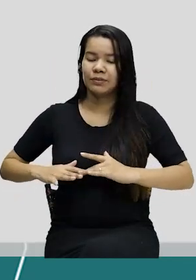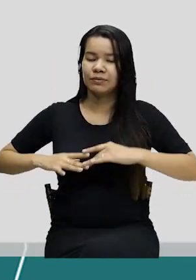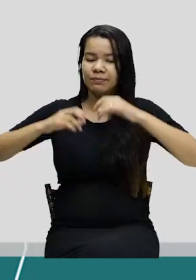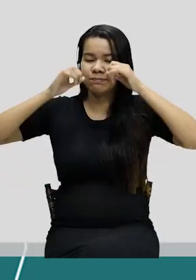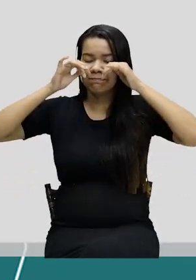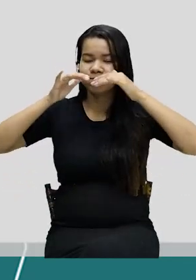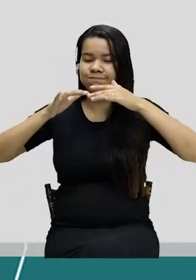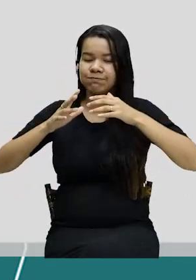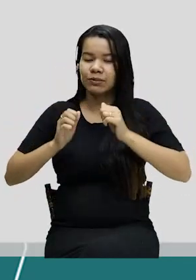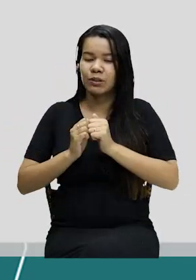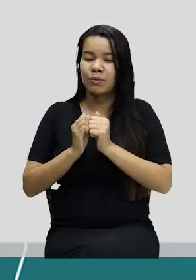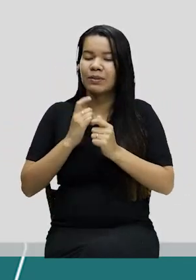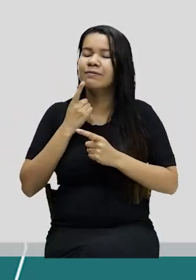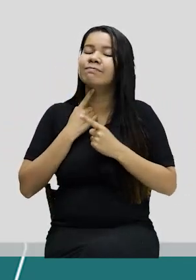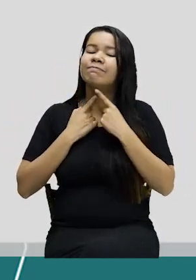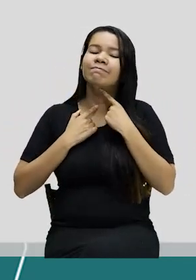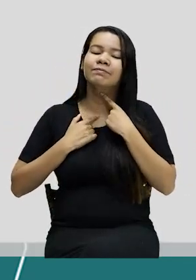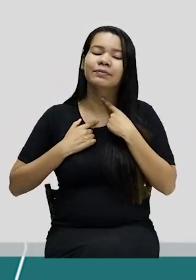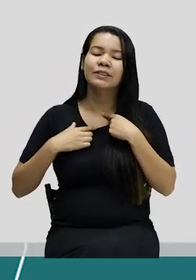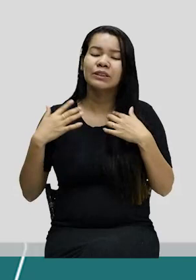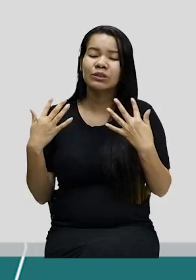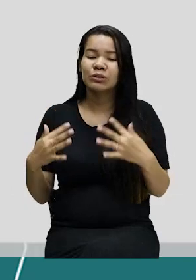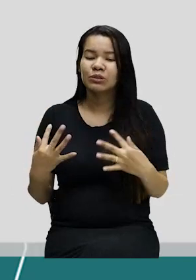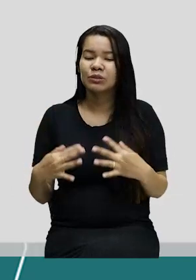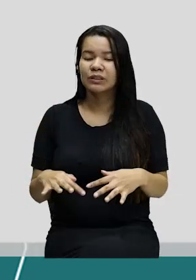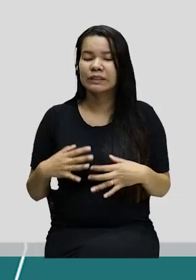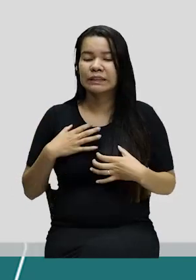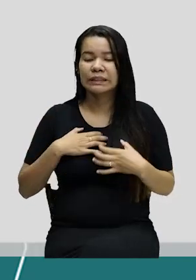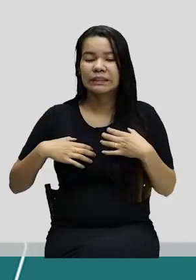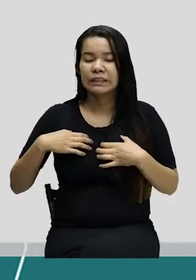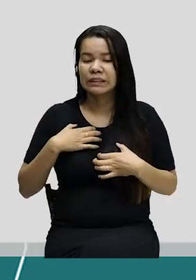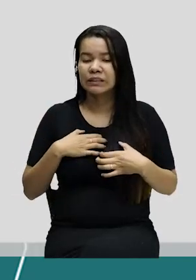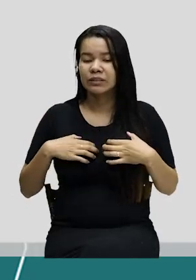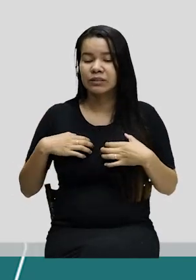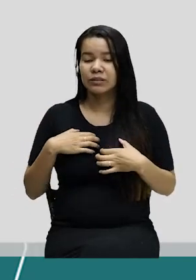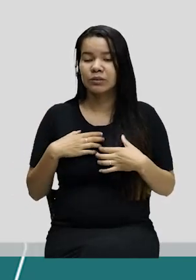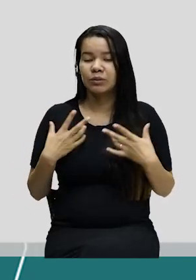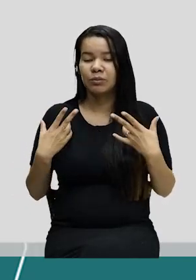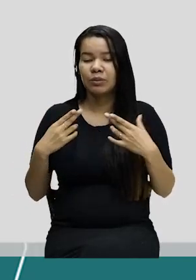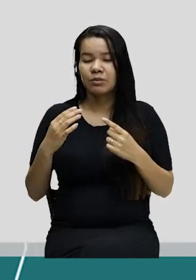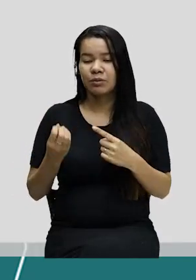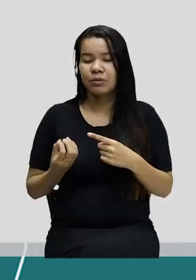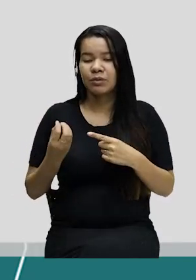mais dor, mais agonia. Aquele mesmo objeto que desvia do